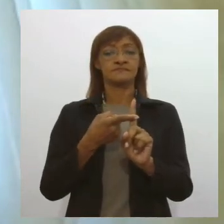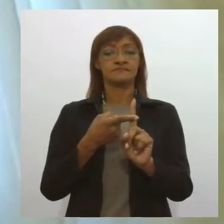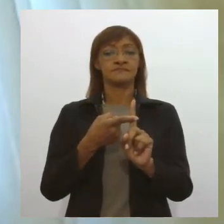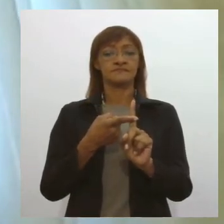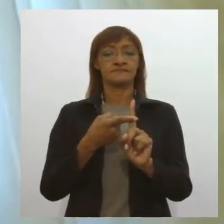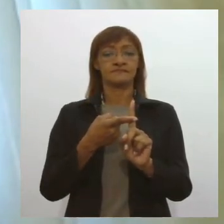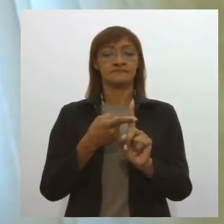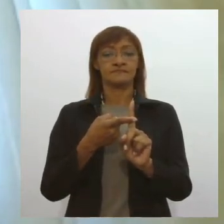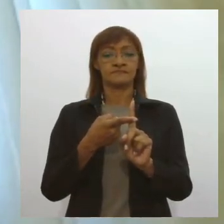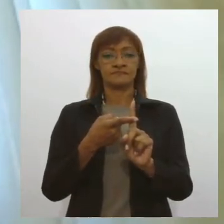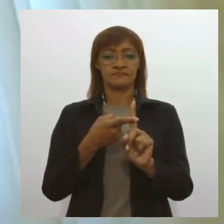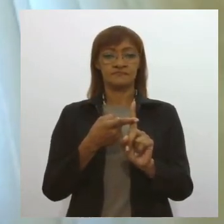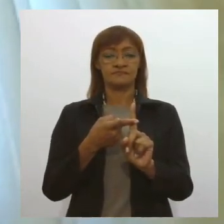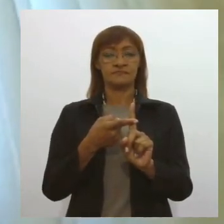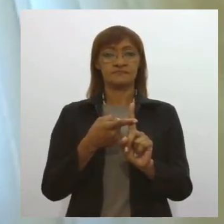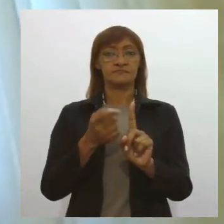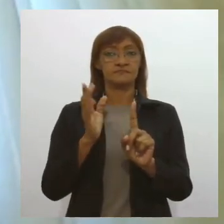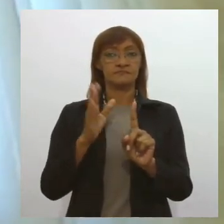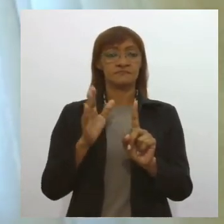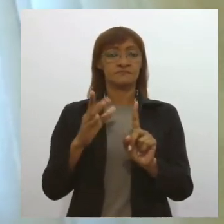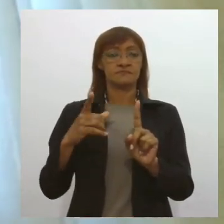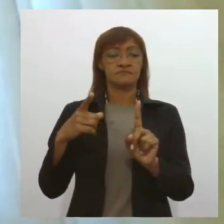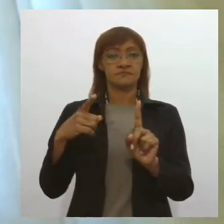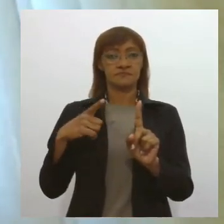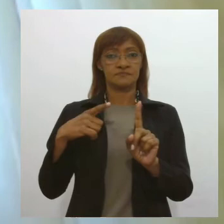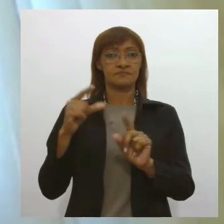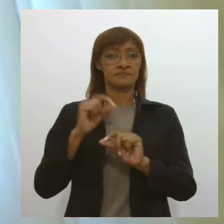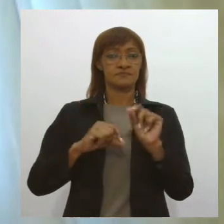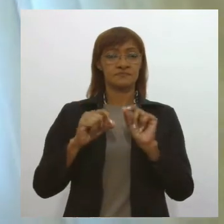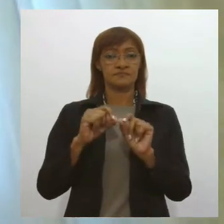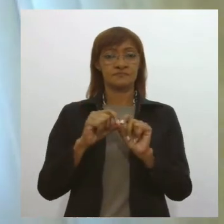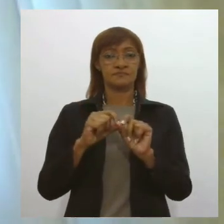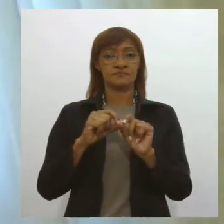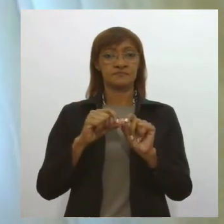um fenômeno, né, que envolve mãe e feto,